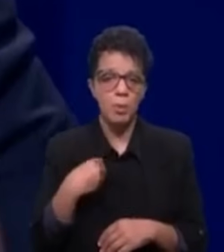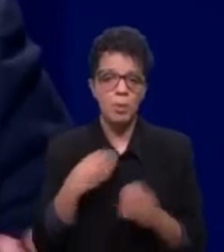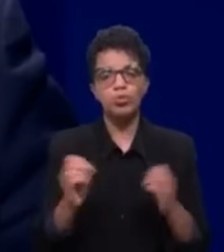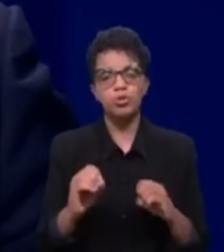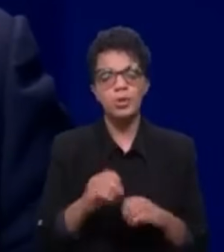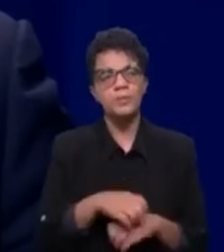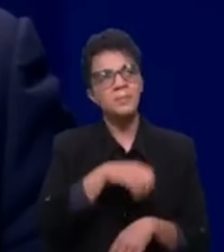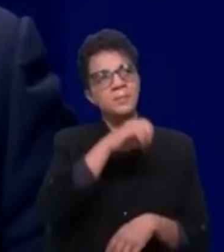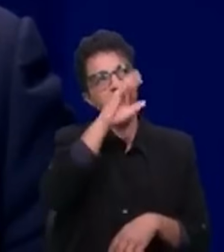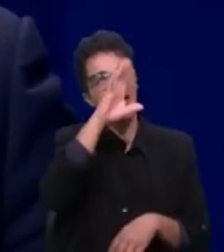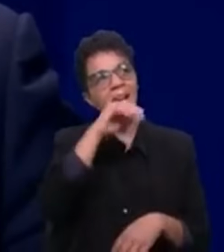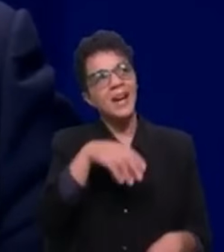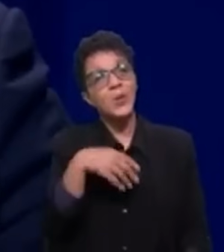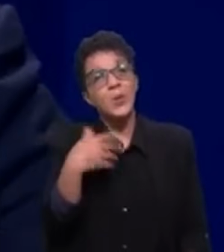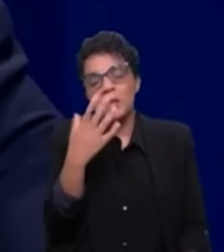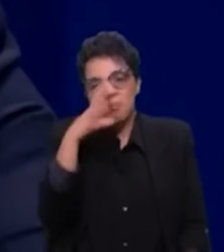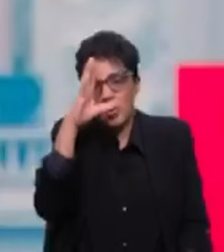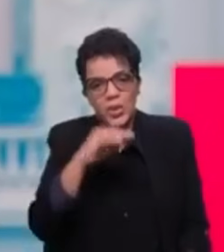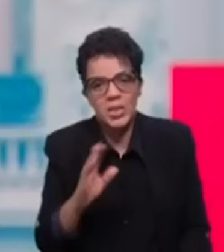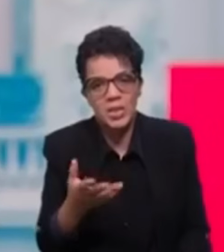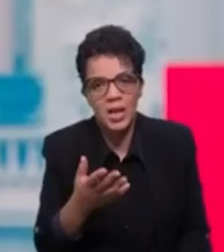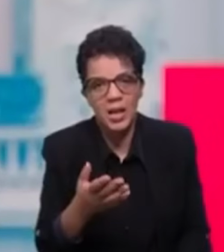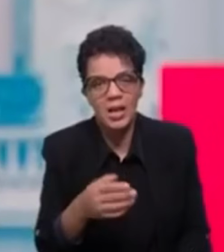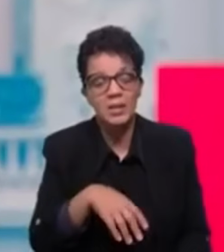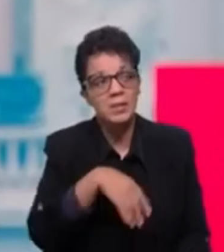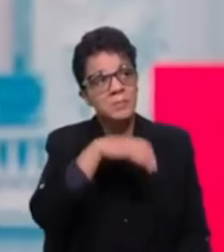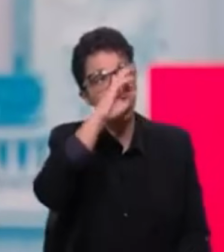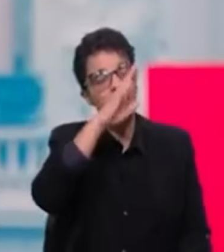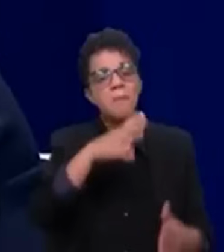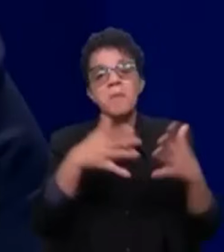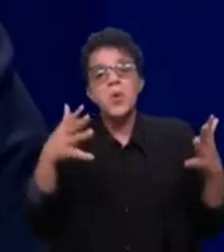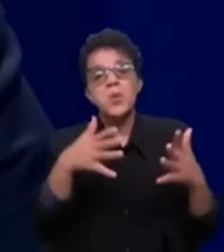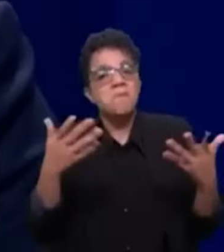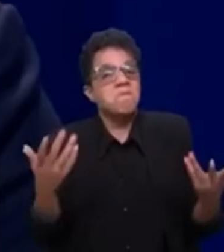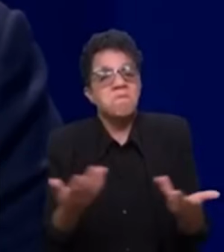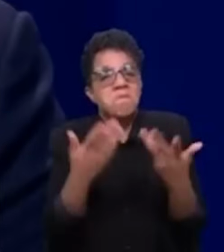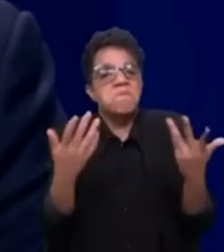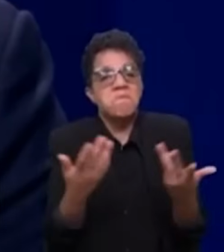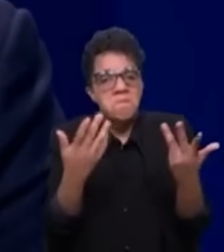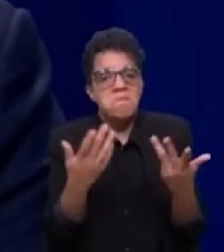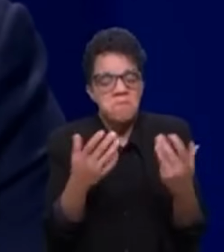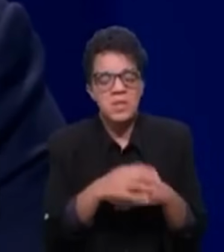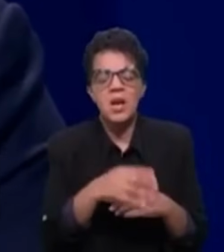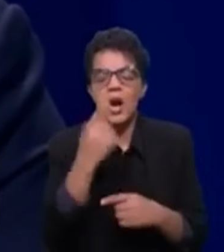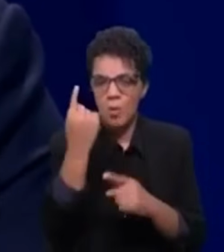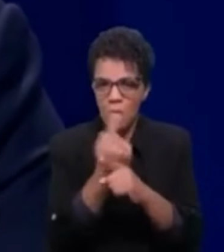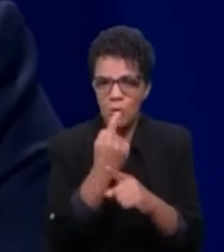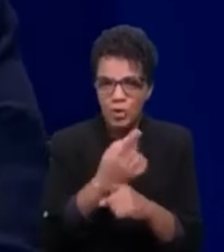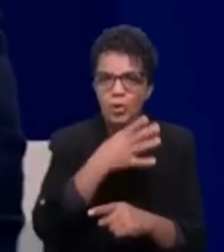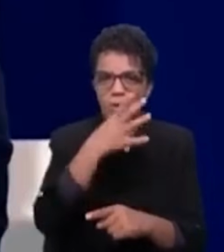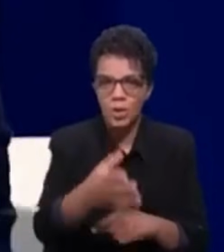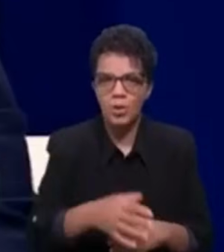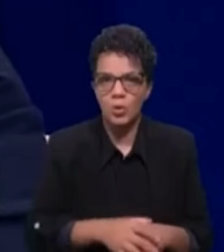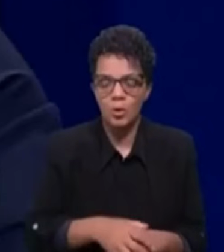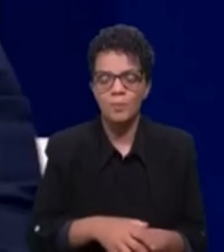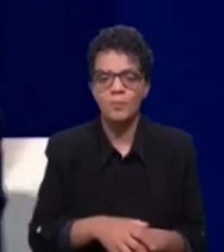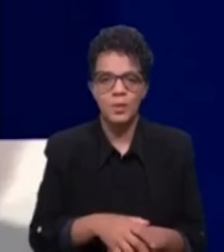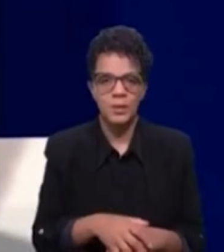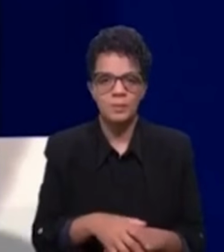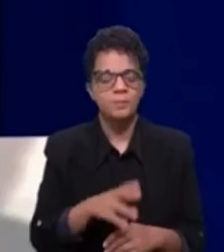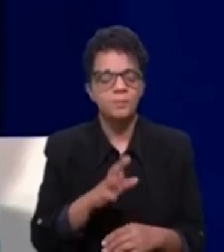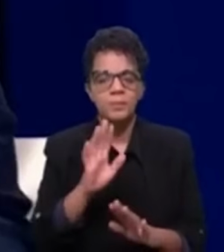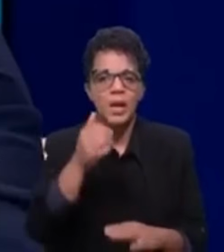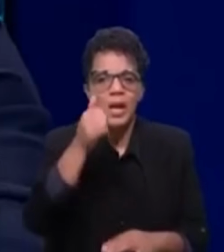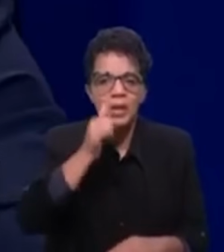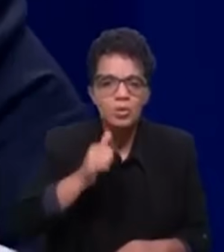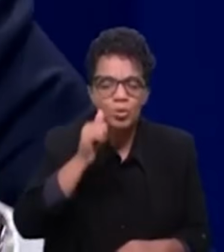deslumbrado que está não sei com o quê deslumbrado que está com uma coisa que dig o chega aores Lu respondendo a isso não